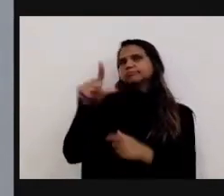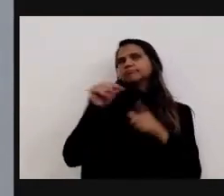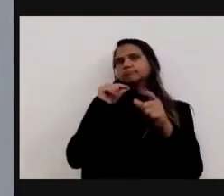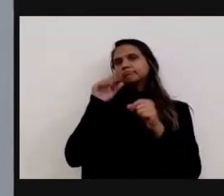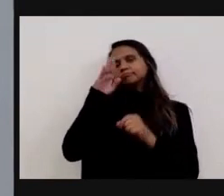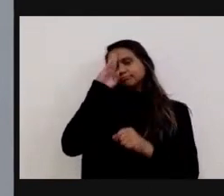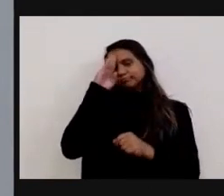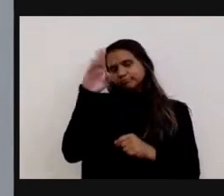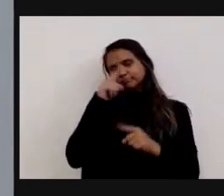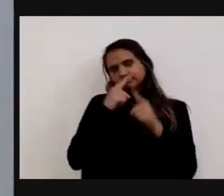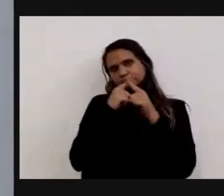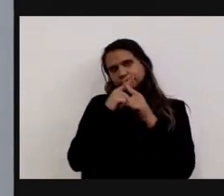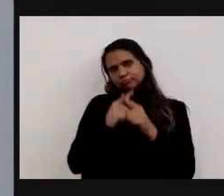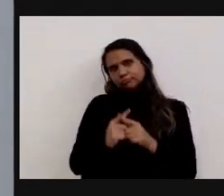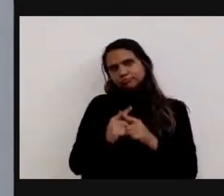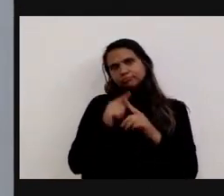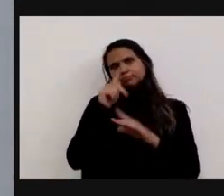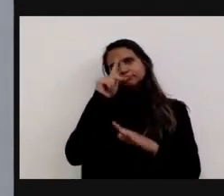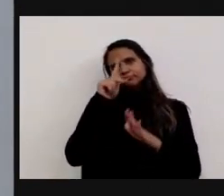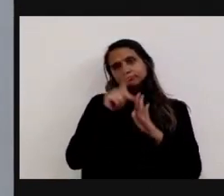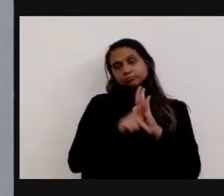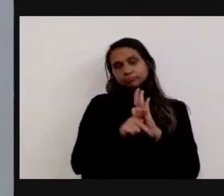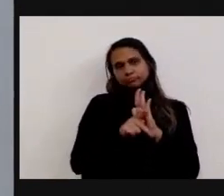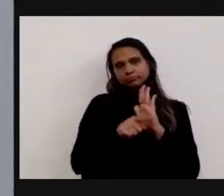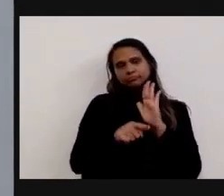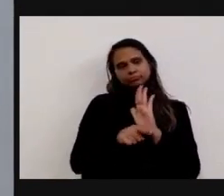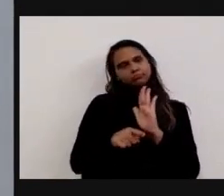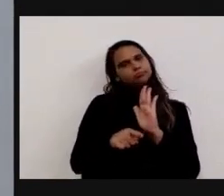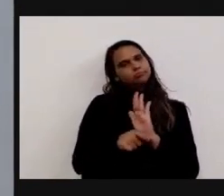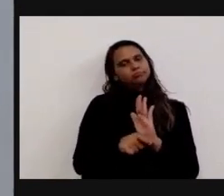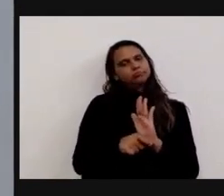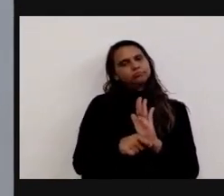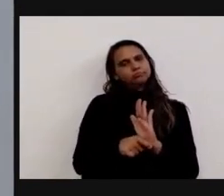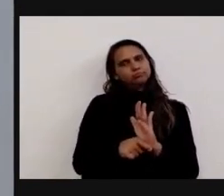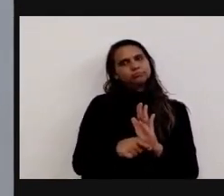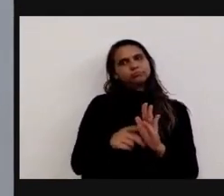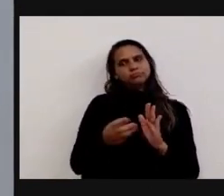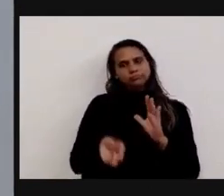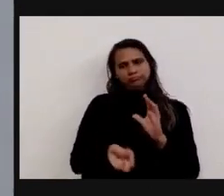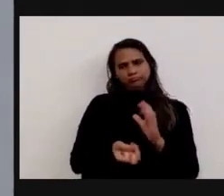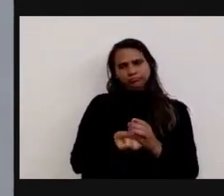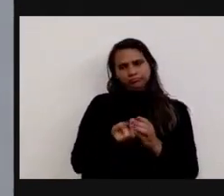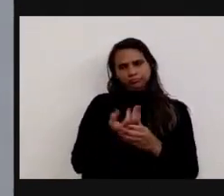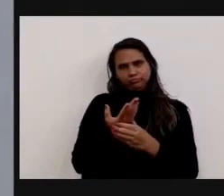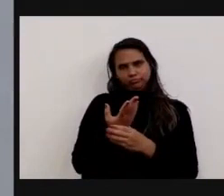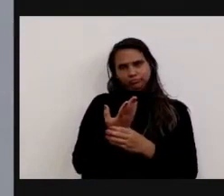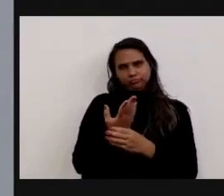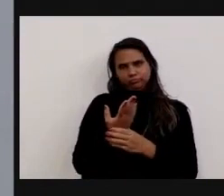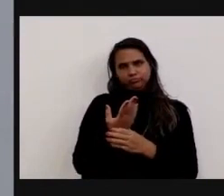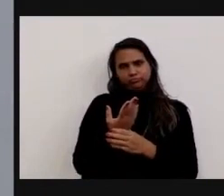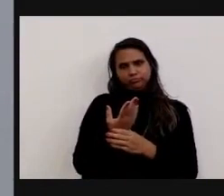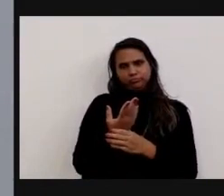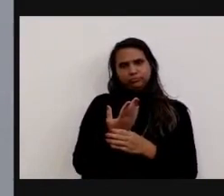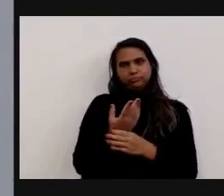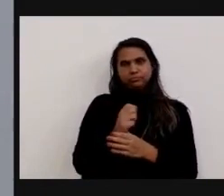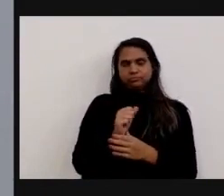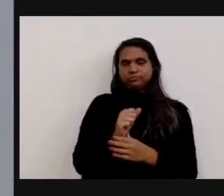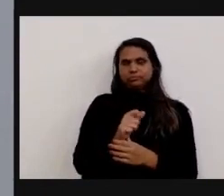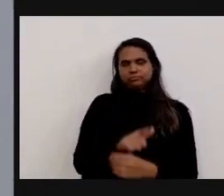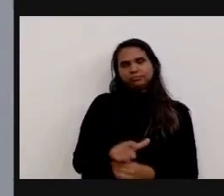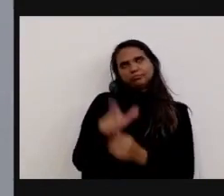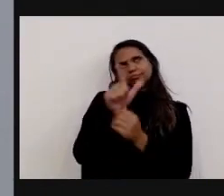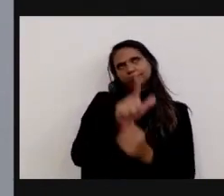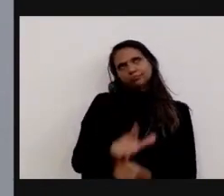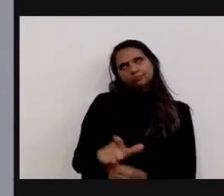desafios e a gente fez um projeto de intervenção criamos ali Lógico que era uma mensagem gigante